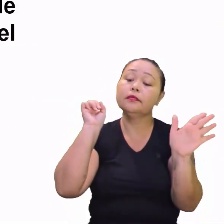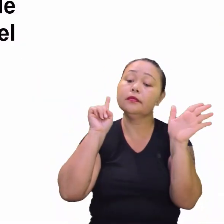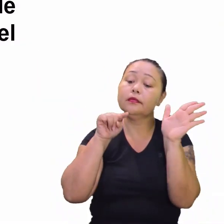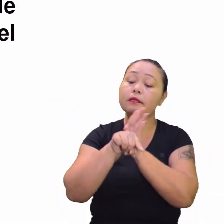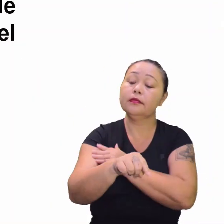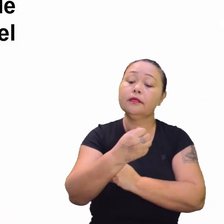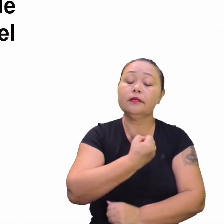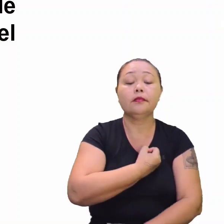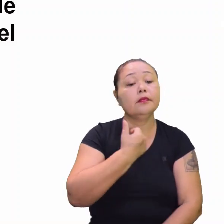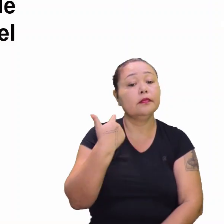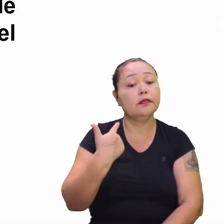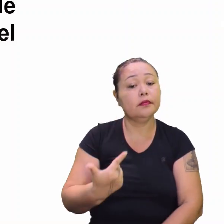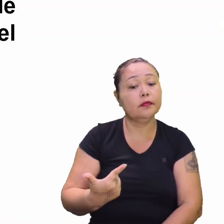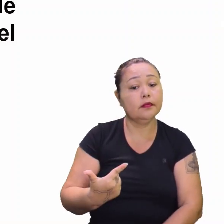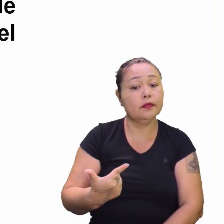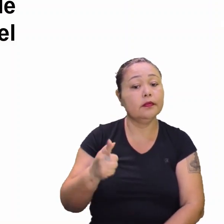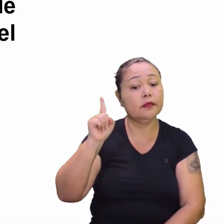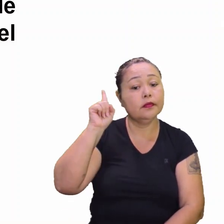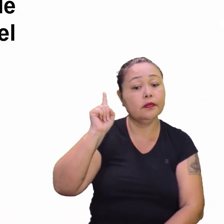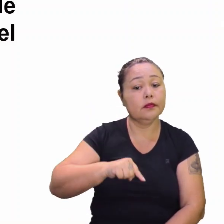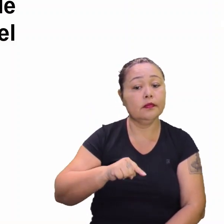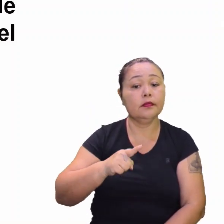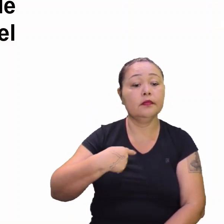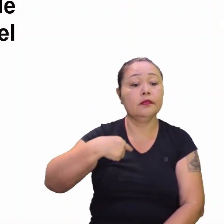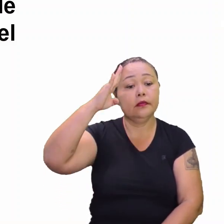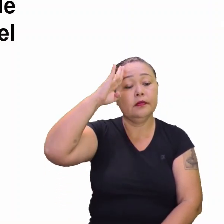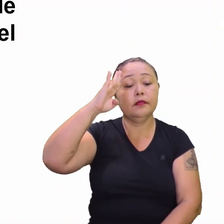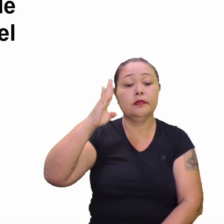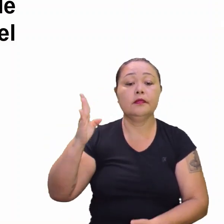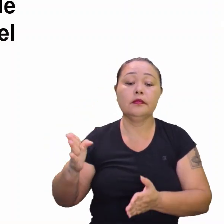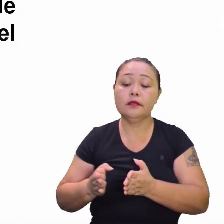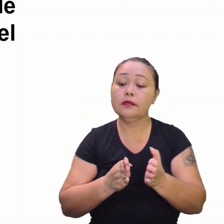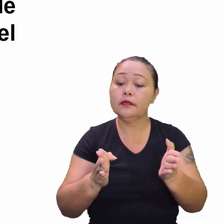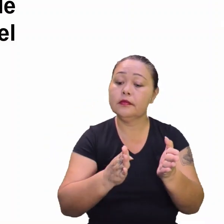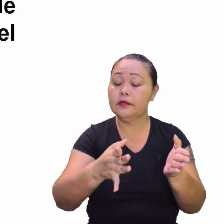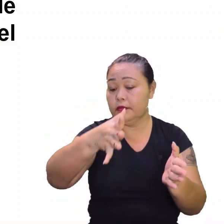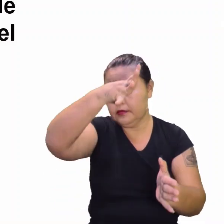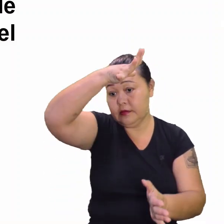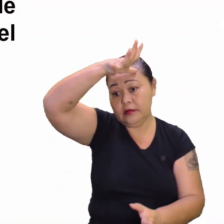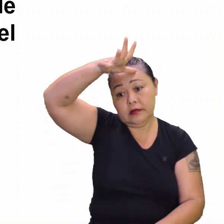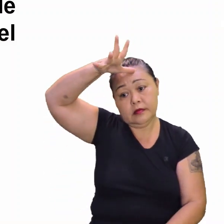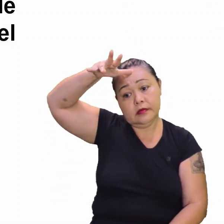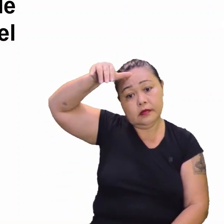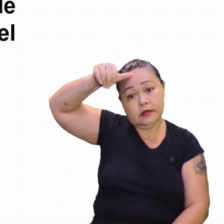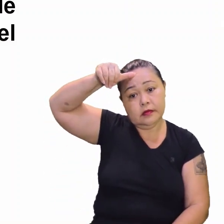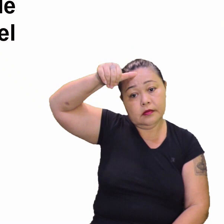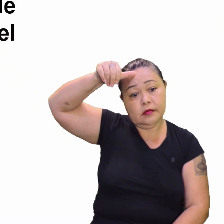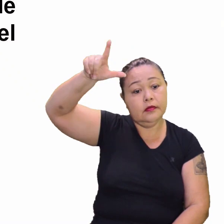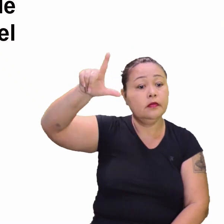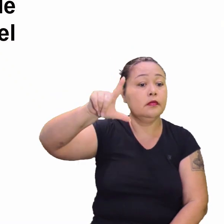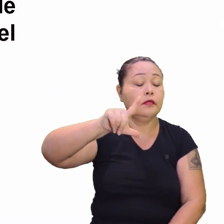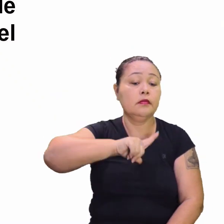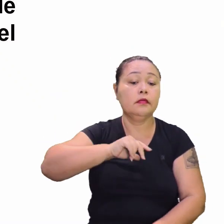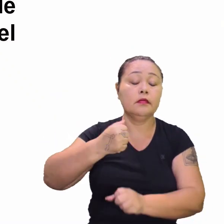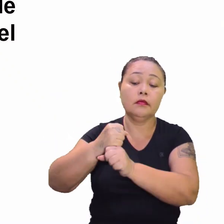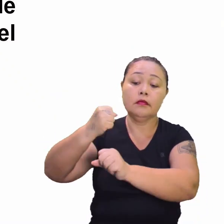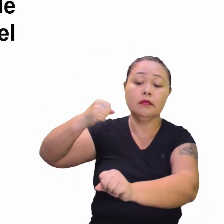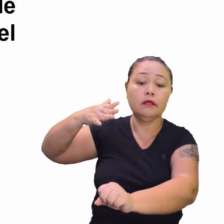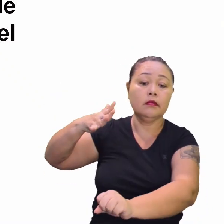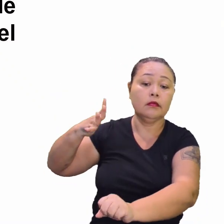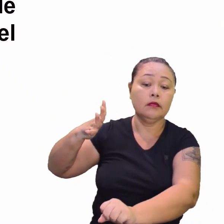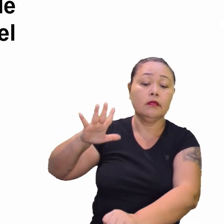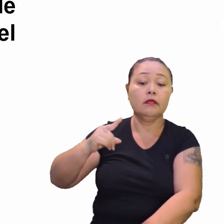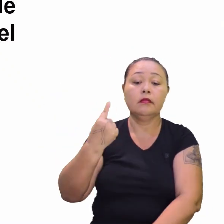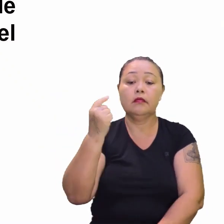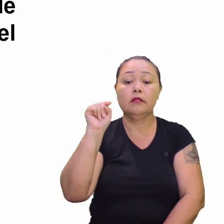questão 2. É um dos principais afluentes do rio Amazonas. Tem uma extensão